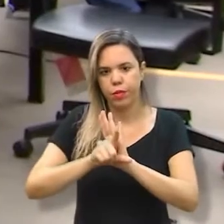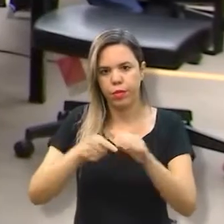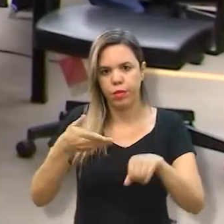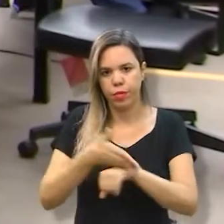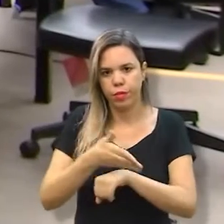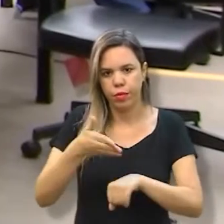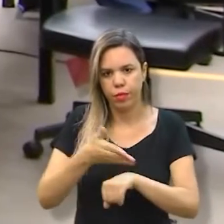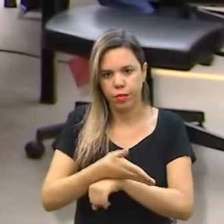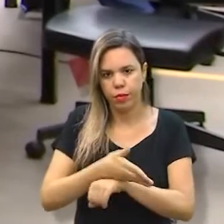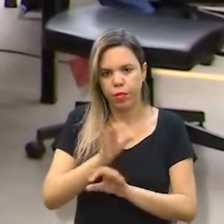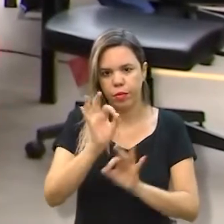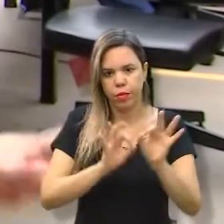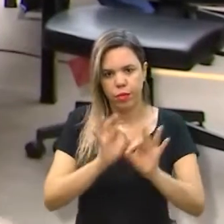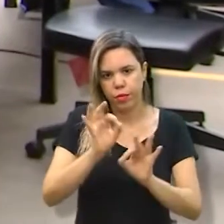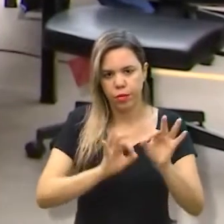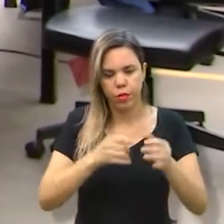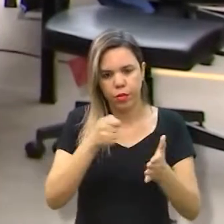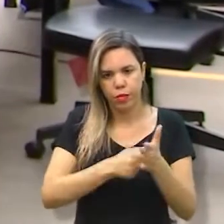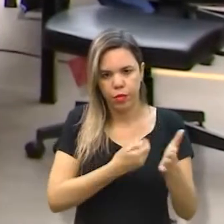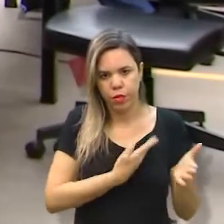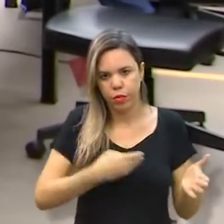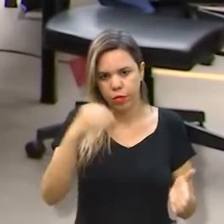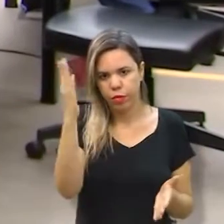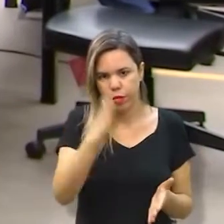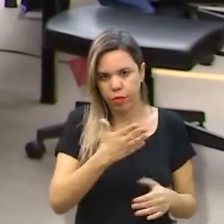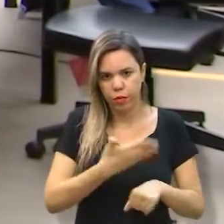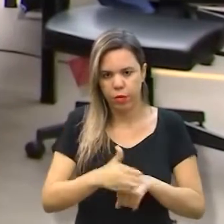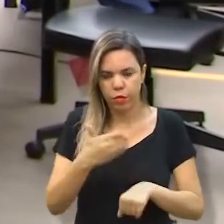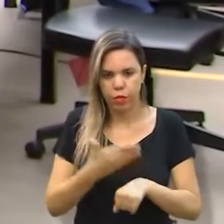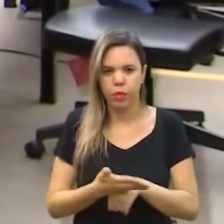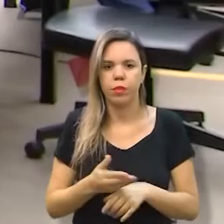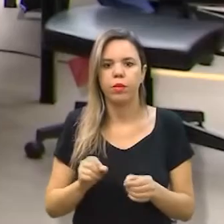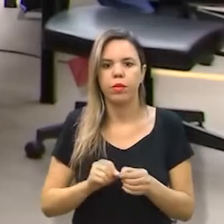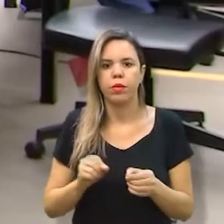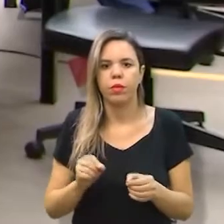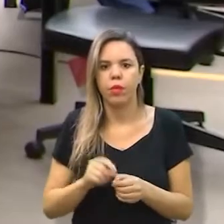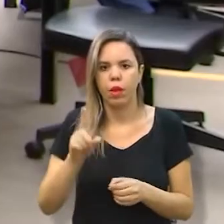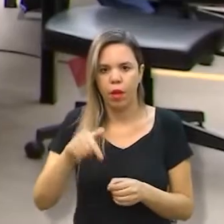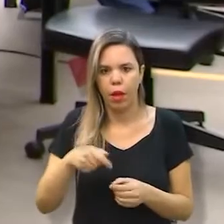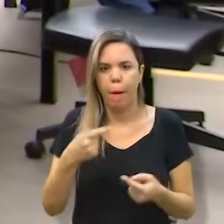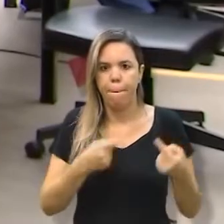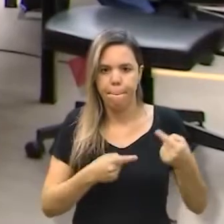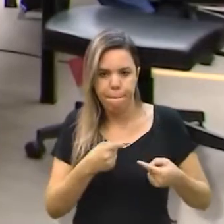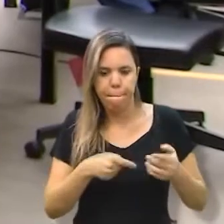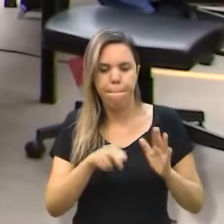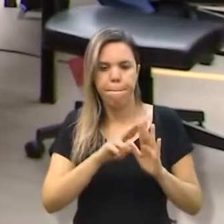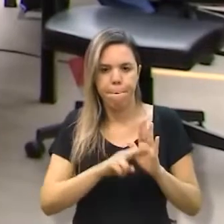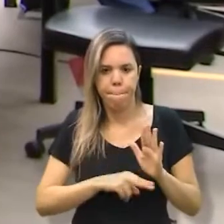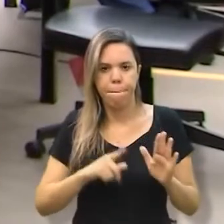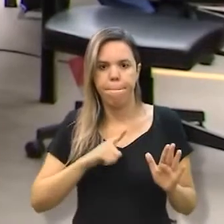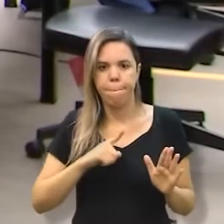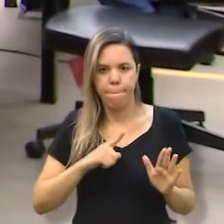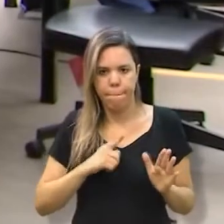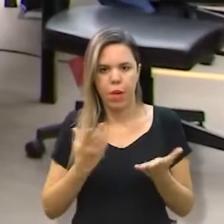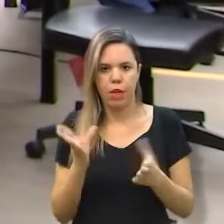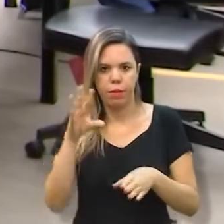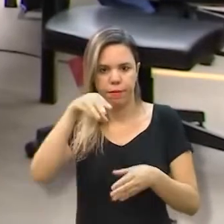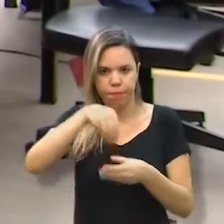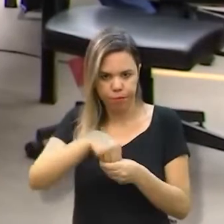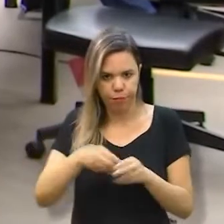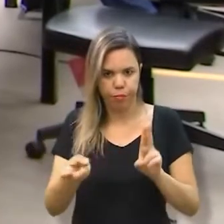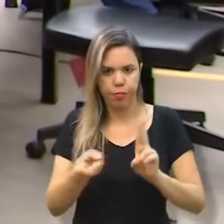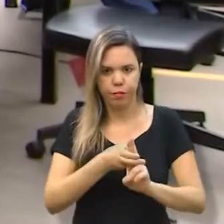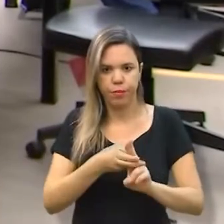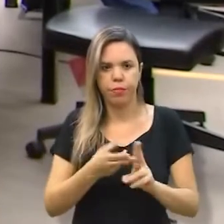lei faz parte, é uma regulamentação da Política Nacional de Práticas Integrativas, que é uma política que